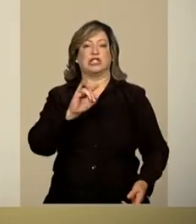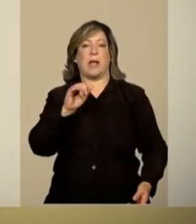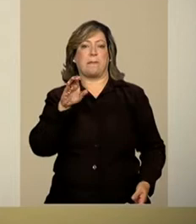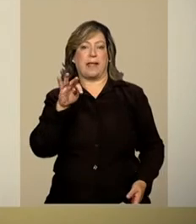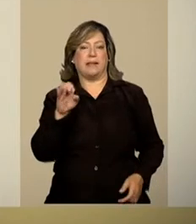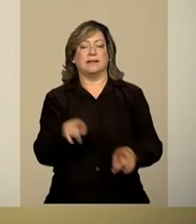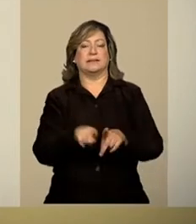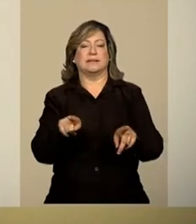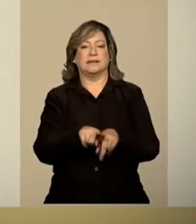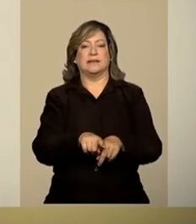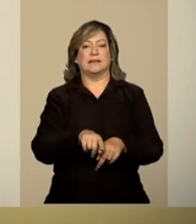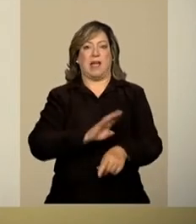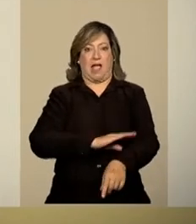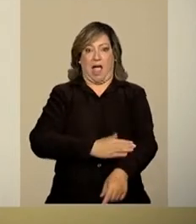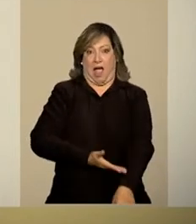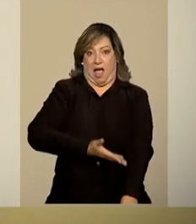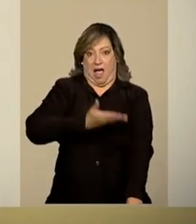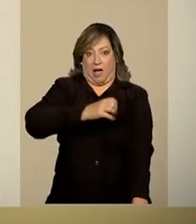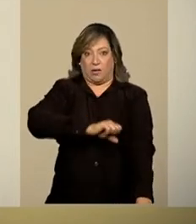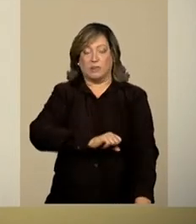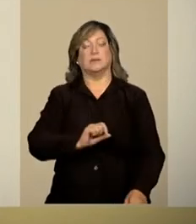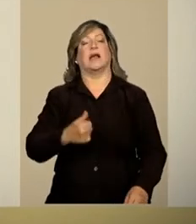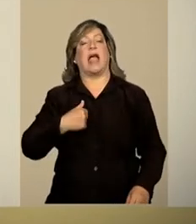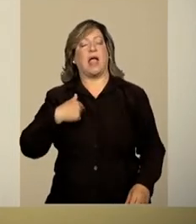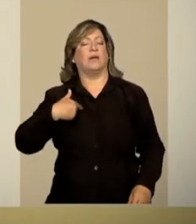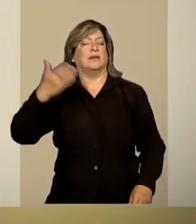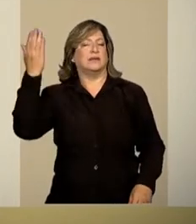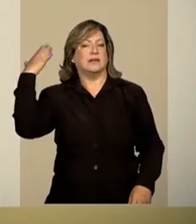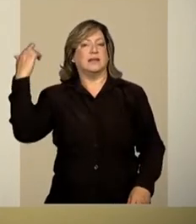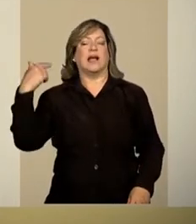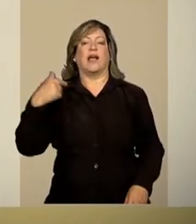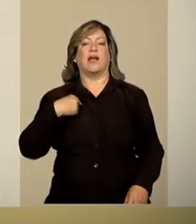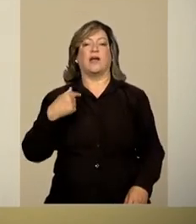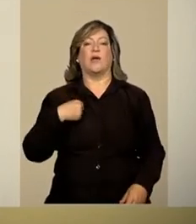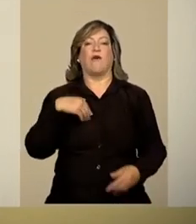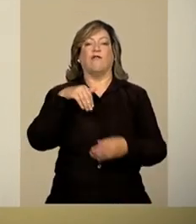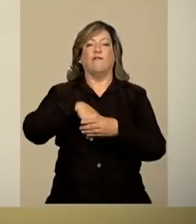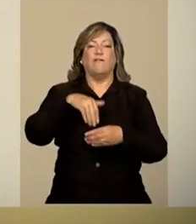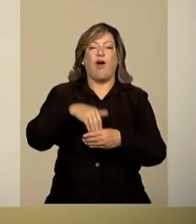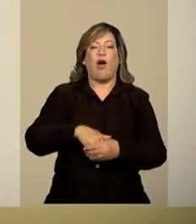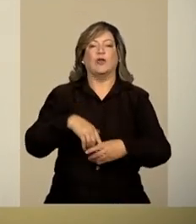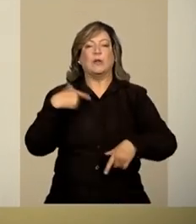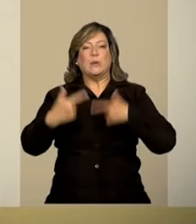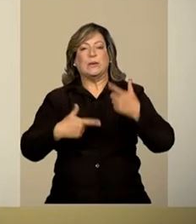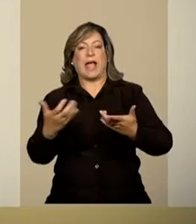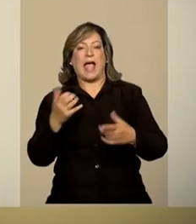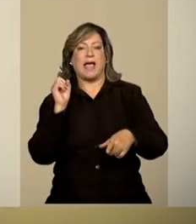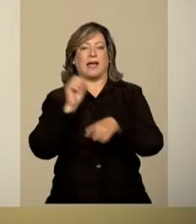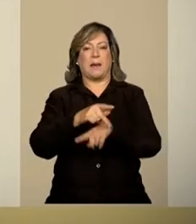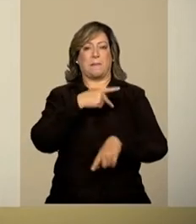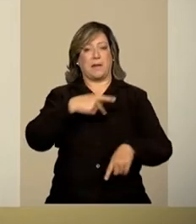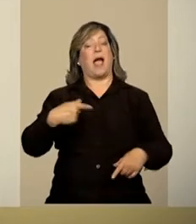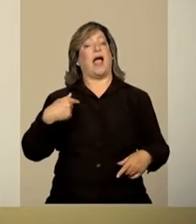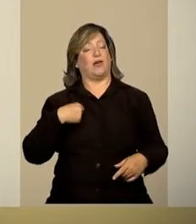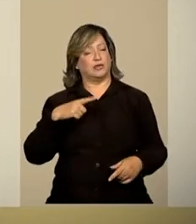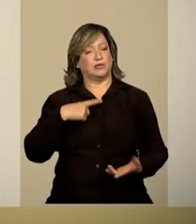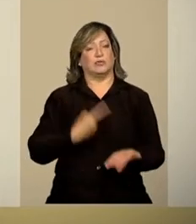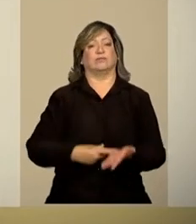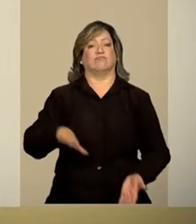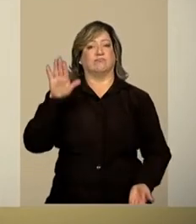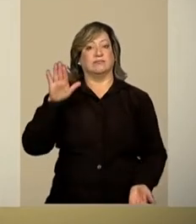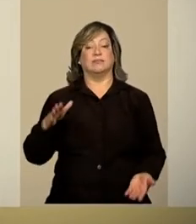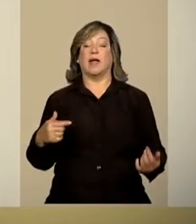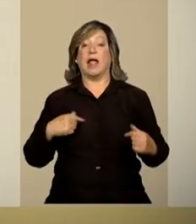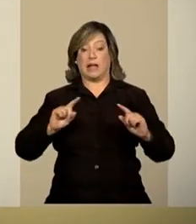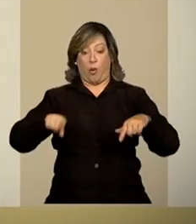um compromisso que assumi ainda quando eu era a presidência da república começamos a cumprir esse compromisso logo